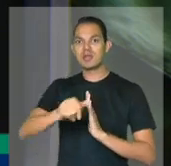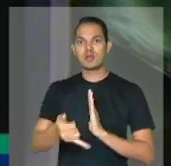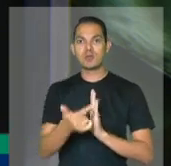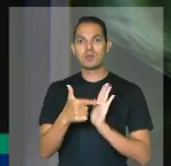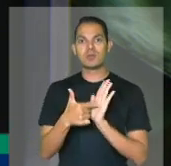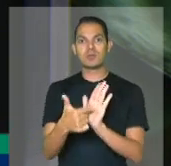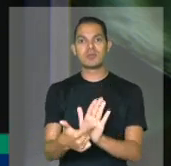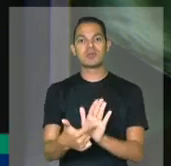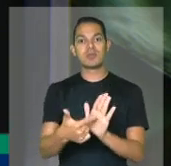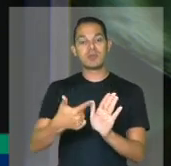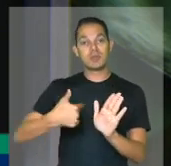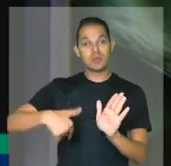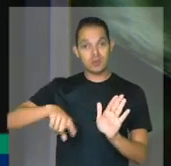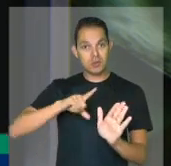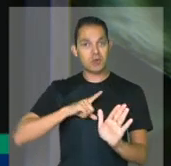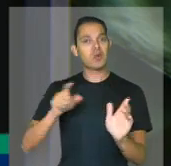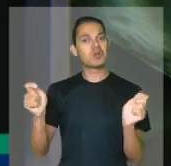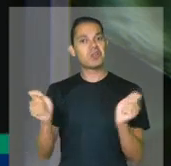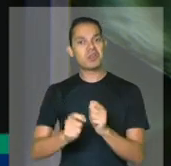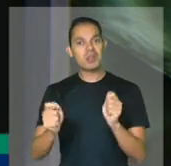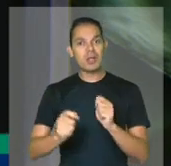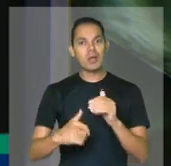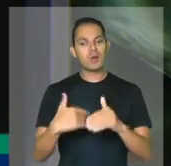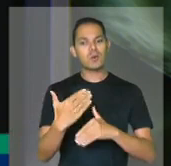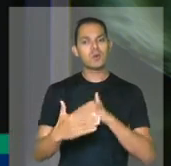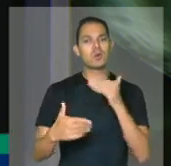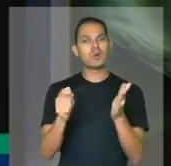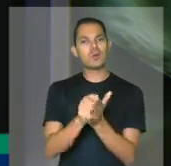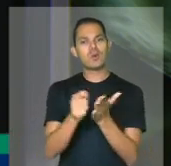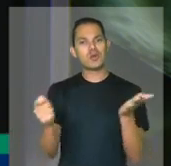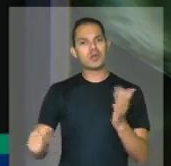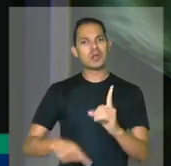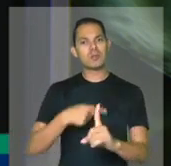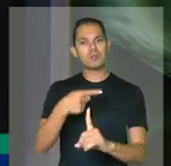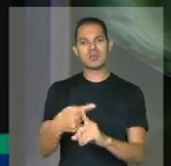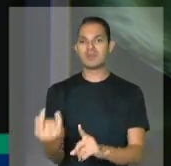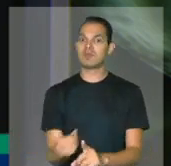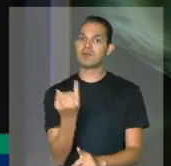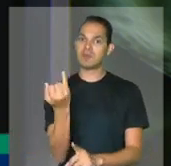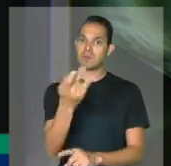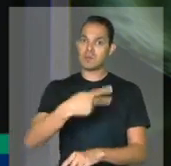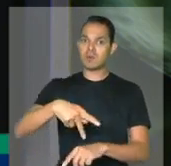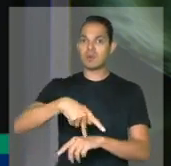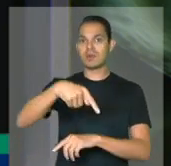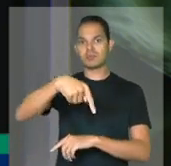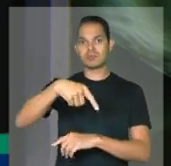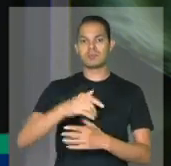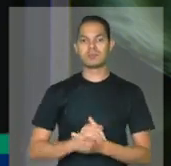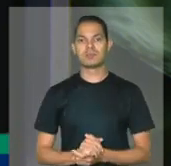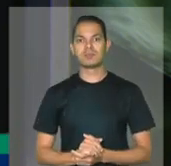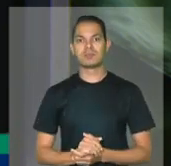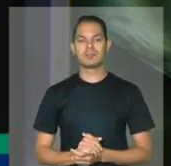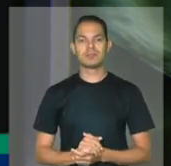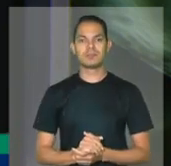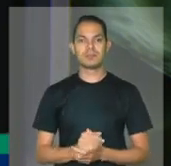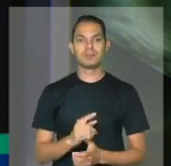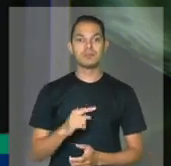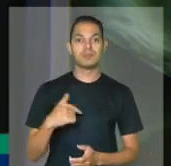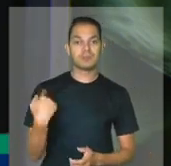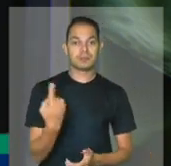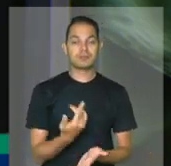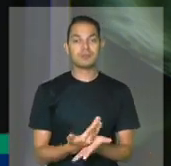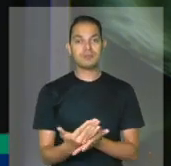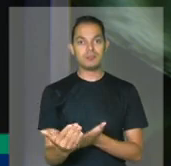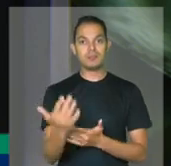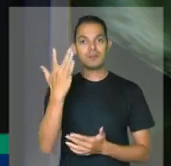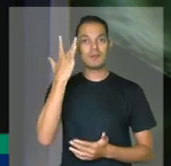que nós temos condições de implementar uma agenda positiva e importante no nosso país. Nós